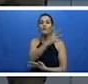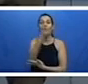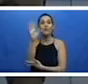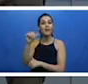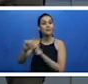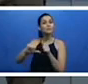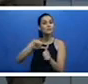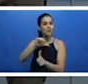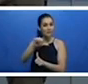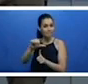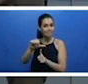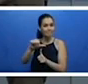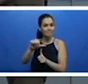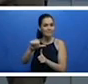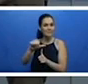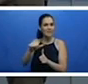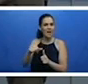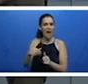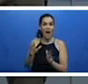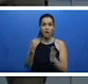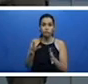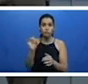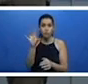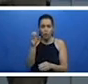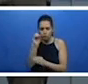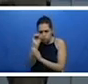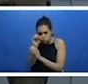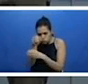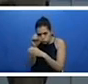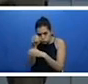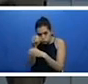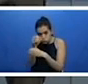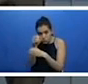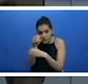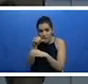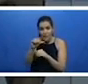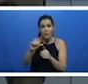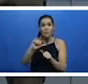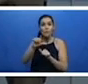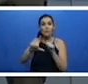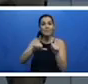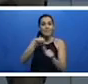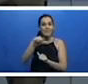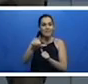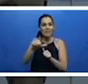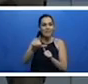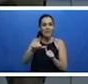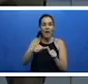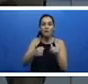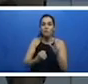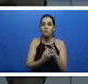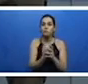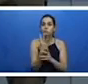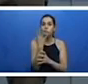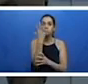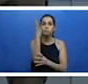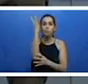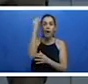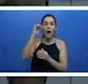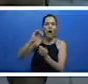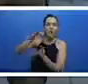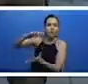mudaram um pouco. Deixaram de ser florestas microscópicas e evoluíram para as pteridófitas, que são plantas, algumas muito grandes.